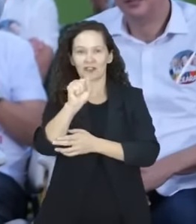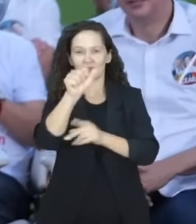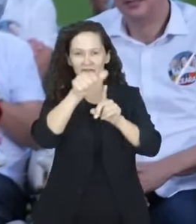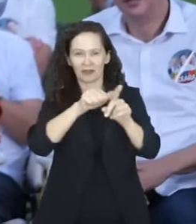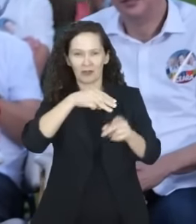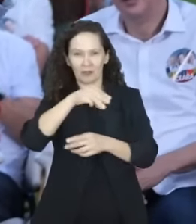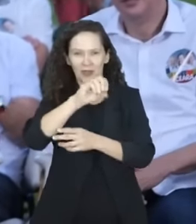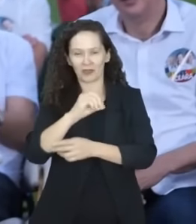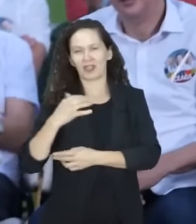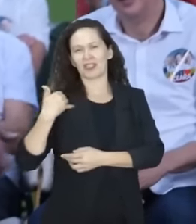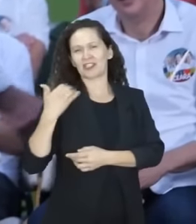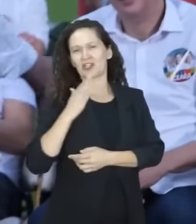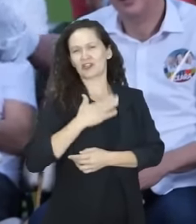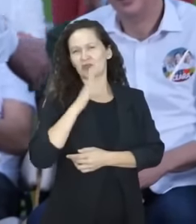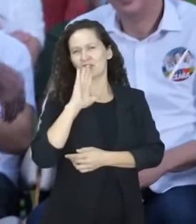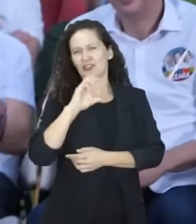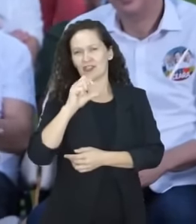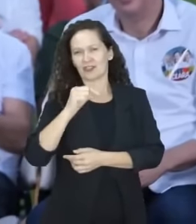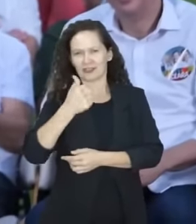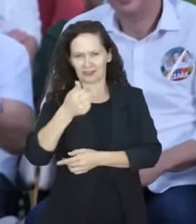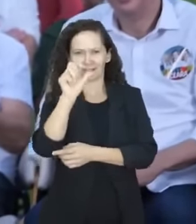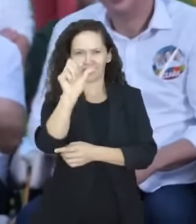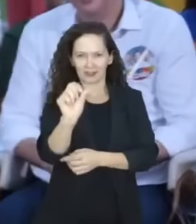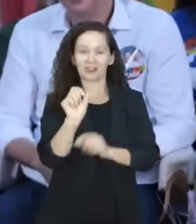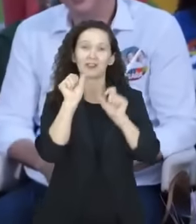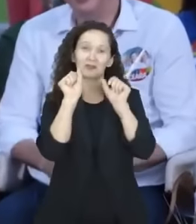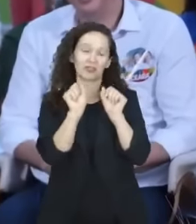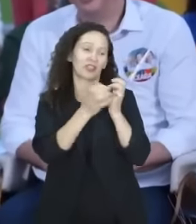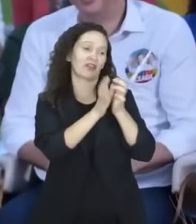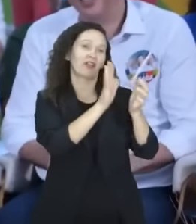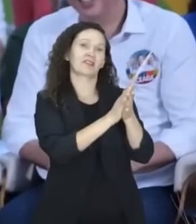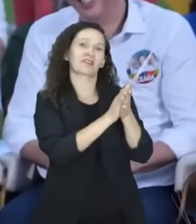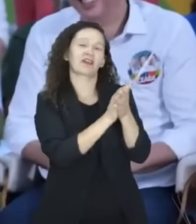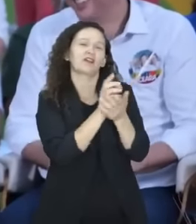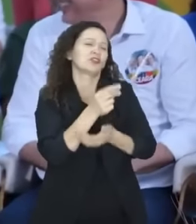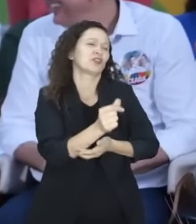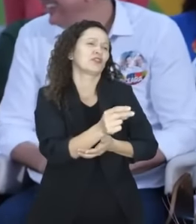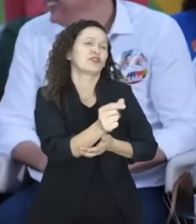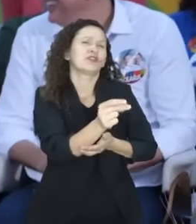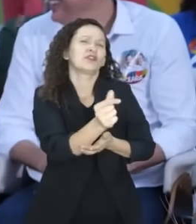idade. Eu poderia fazer uma eterna lua de mel com ela.